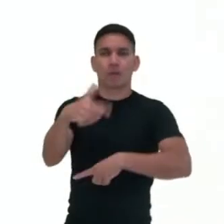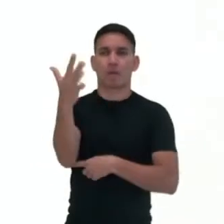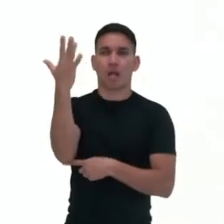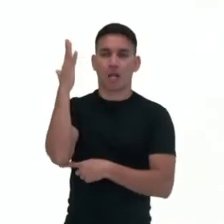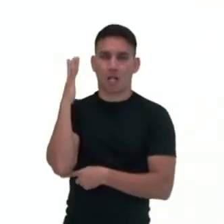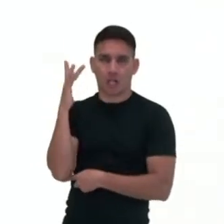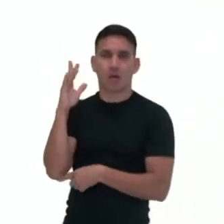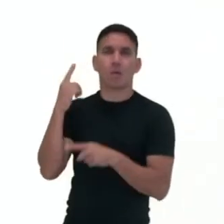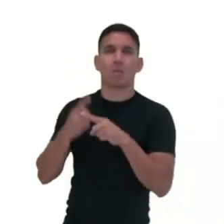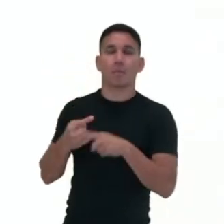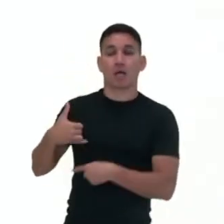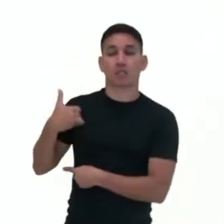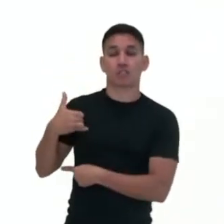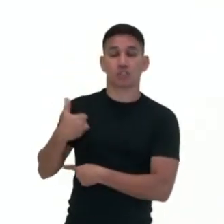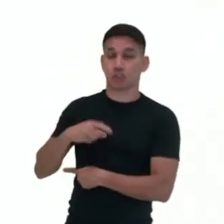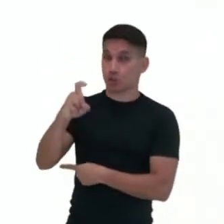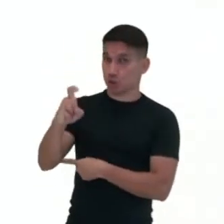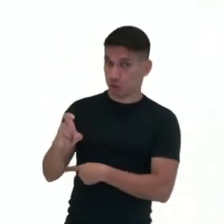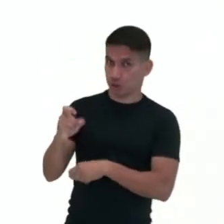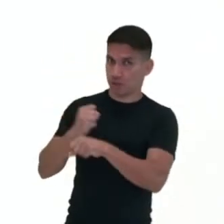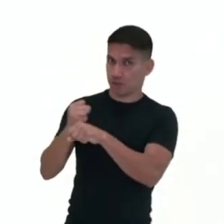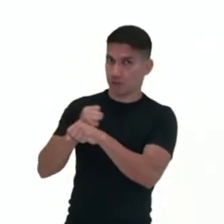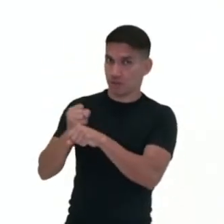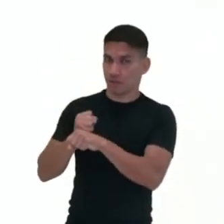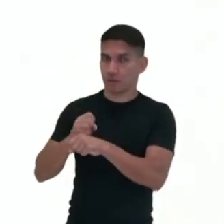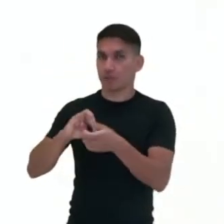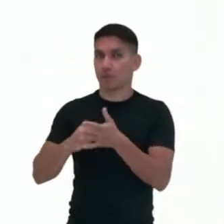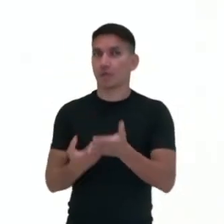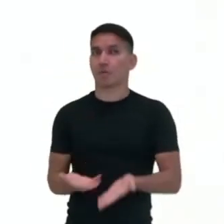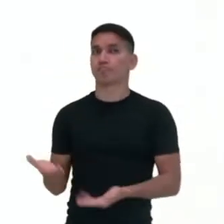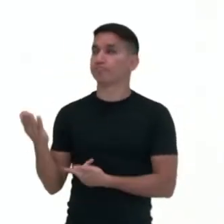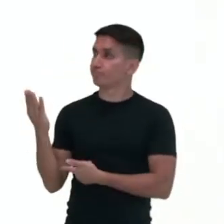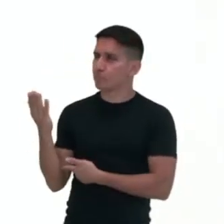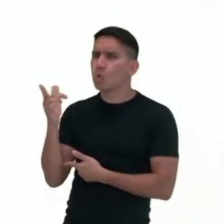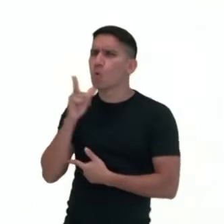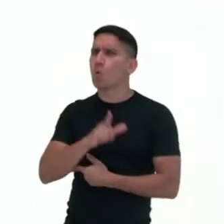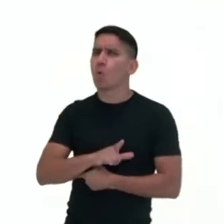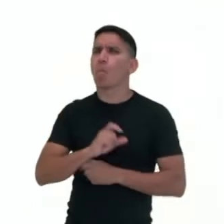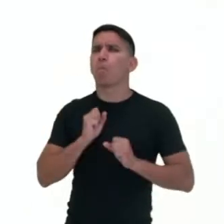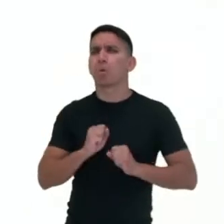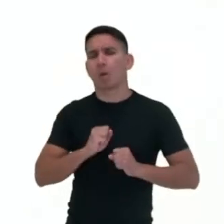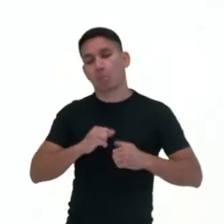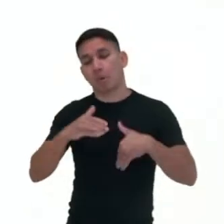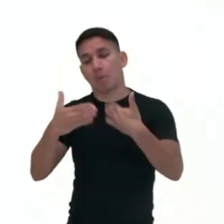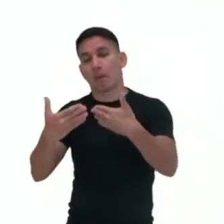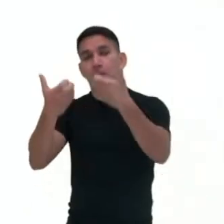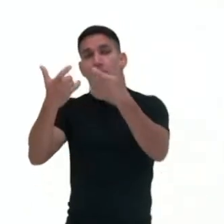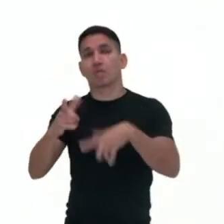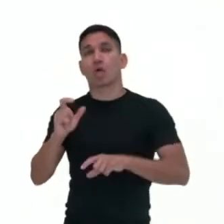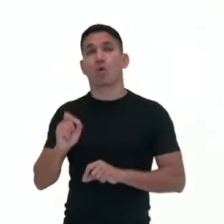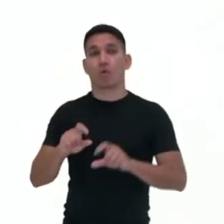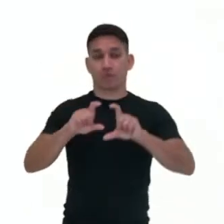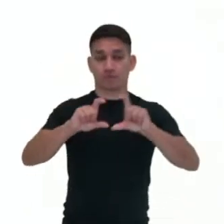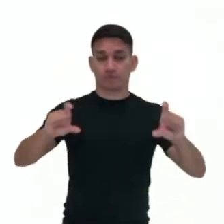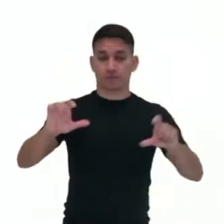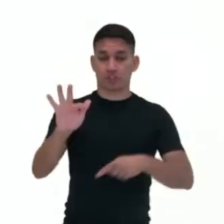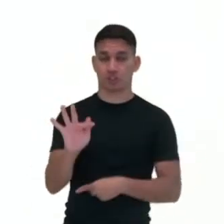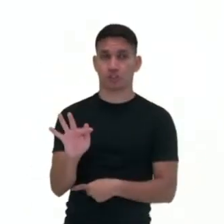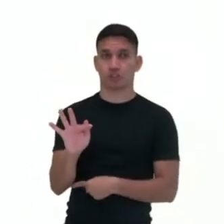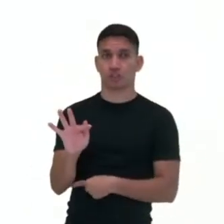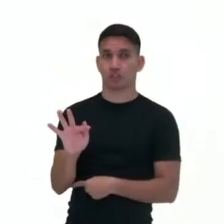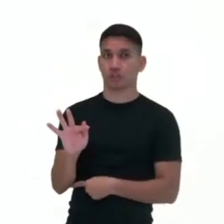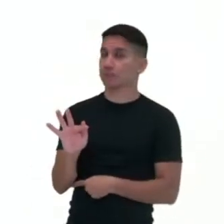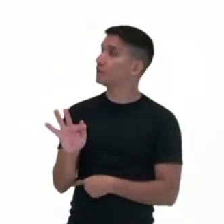idade x em anos, representada a seguir, pode ser descrita por f de x igual